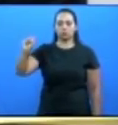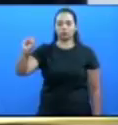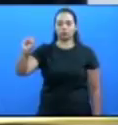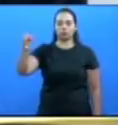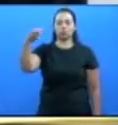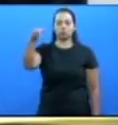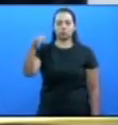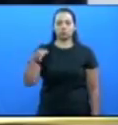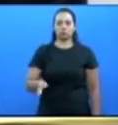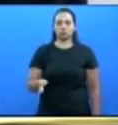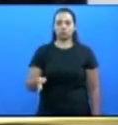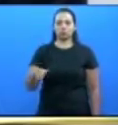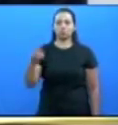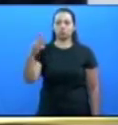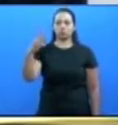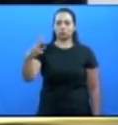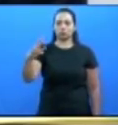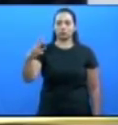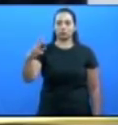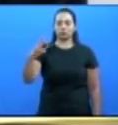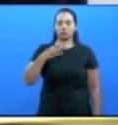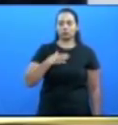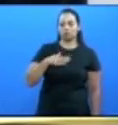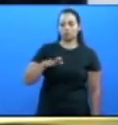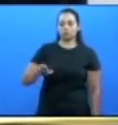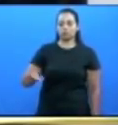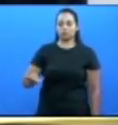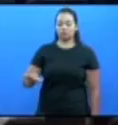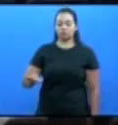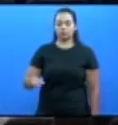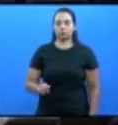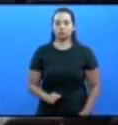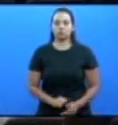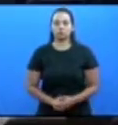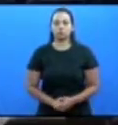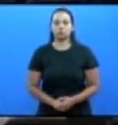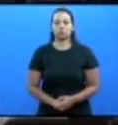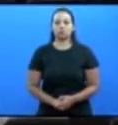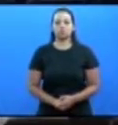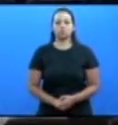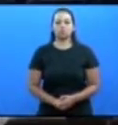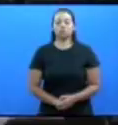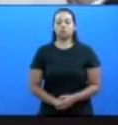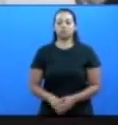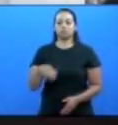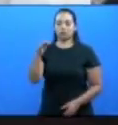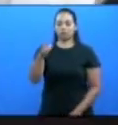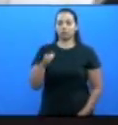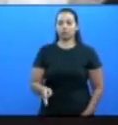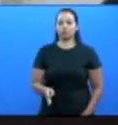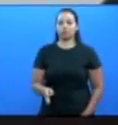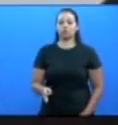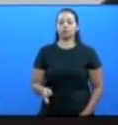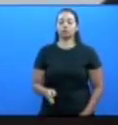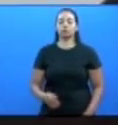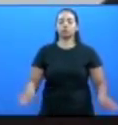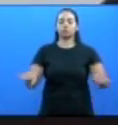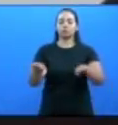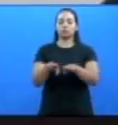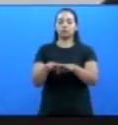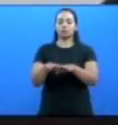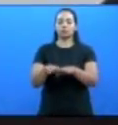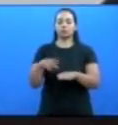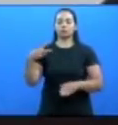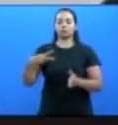sim, 3 abstenções. Portanto, aprovado também o segundo grupo